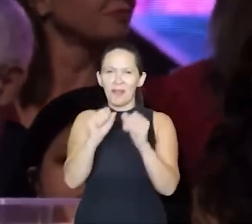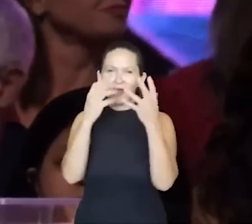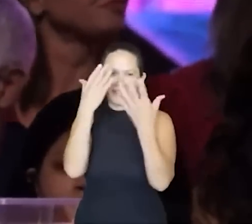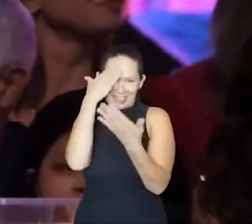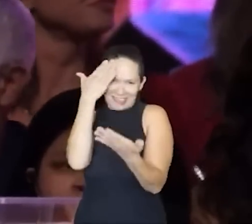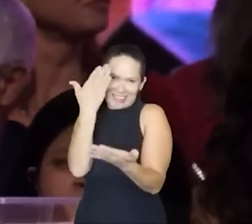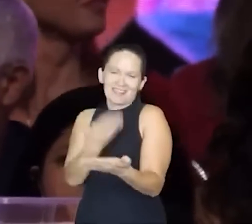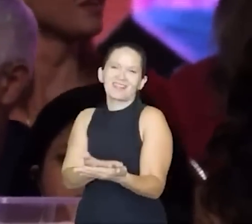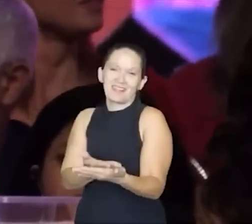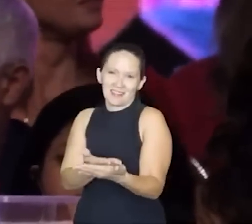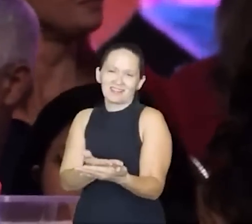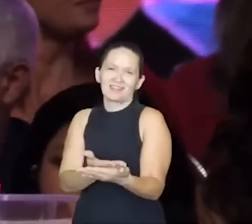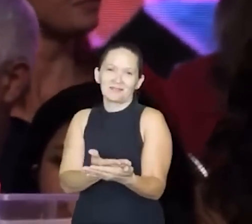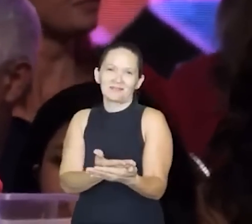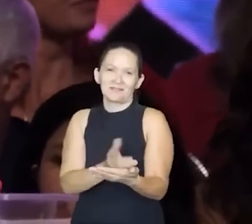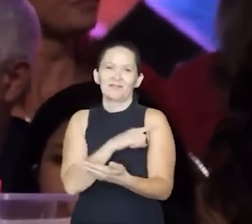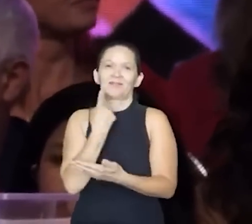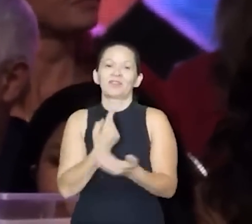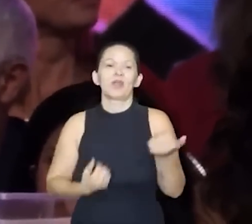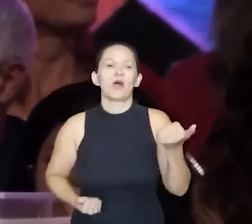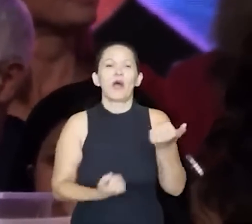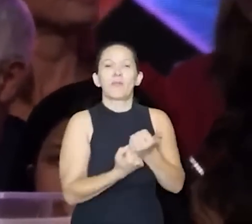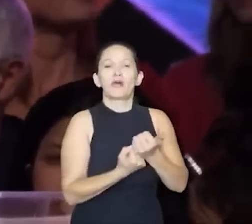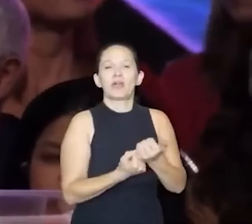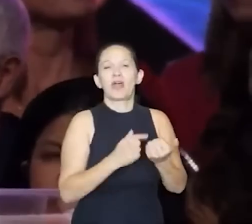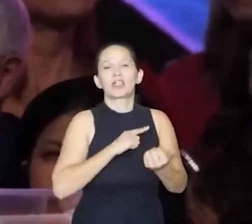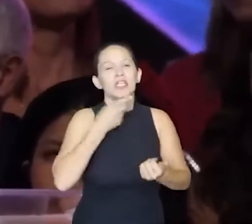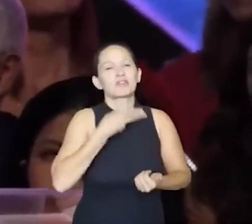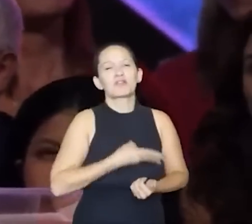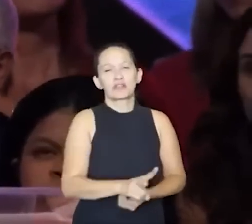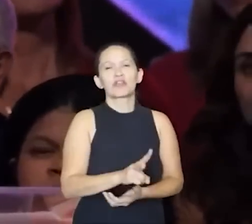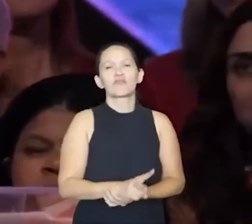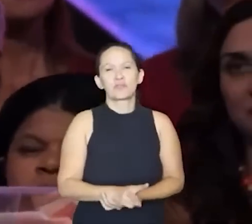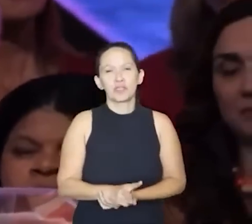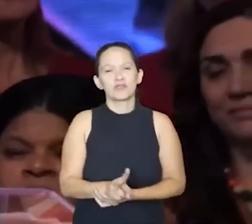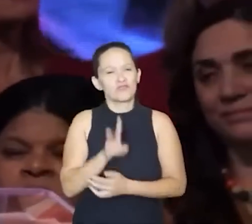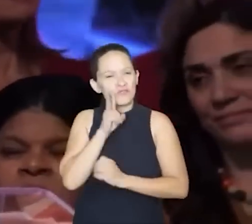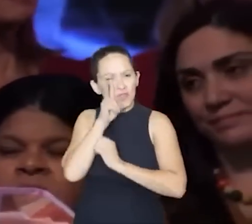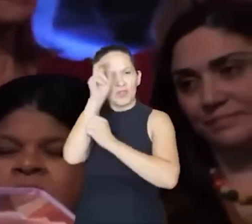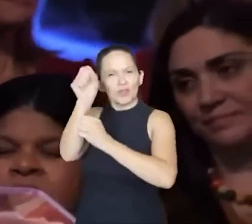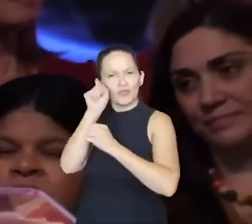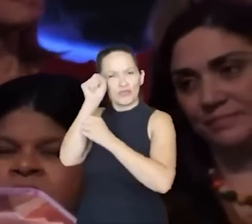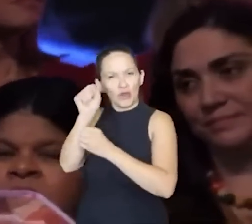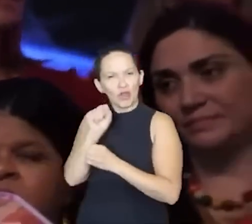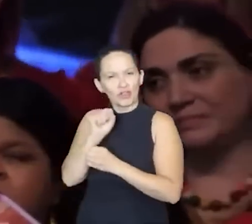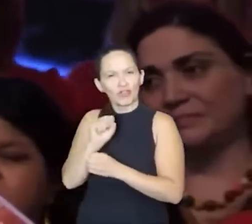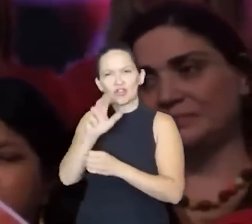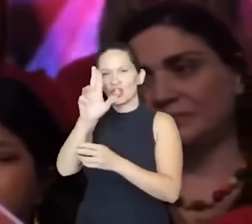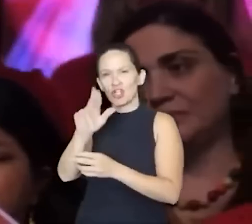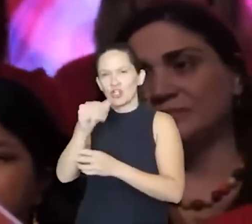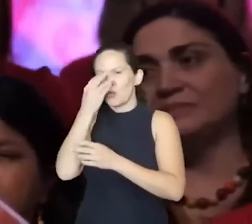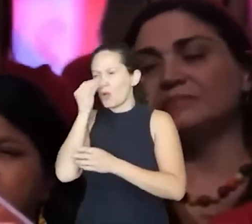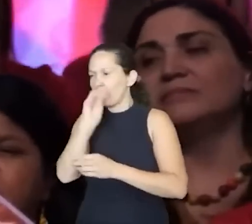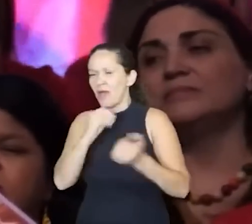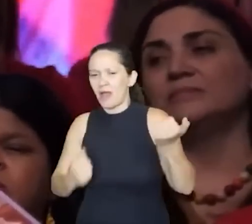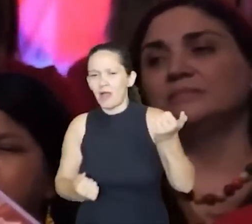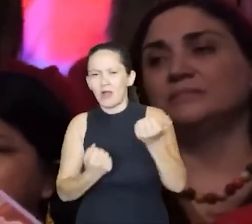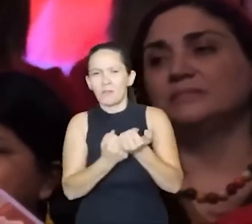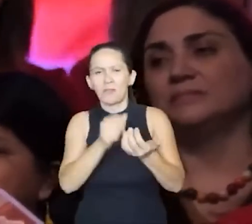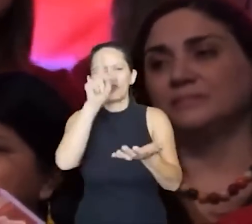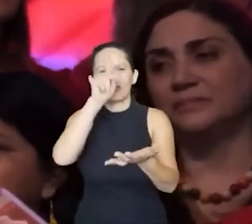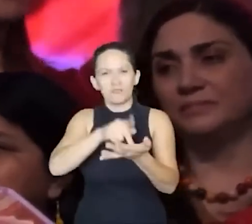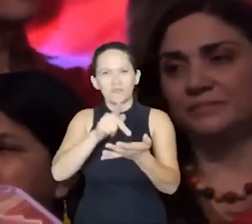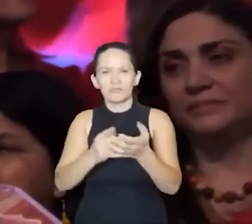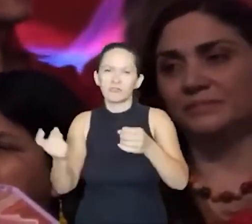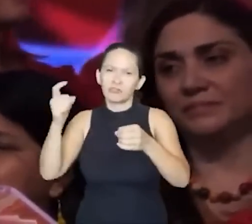de que contará com o nosso decidido, firme, inquestionável e leal apoio na missão de reconstruir